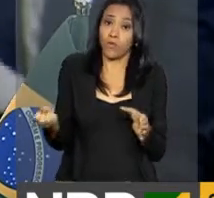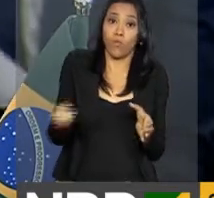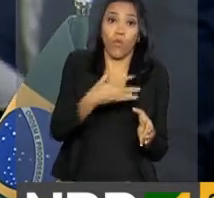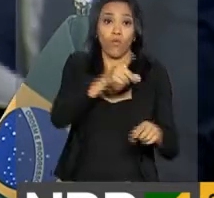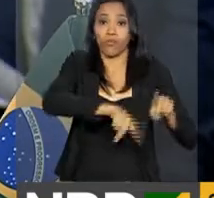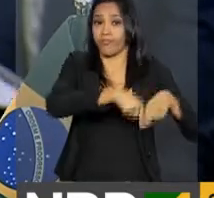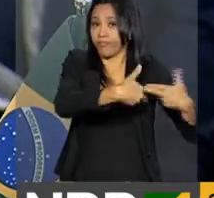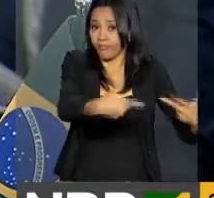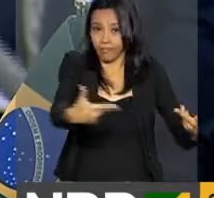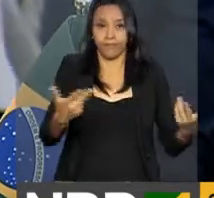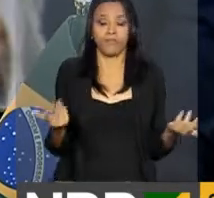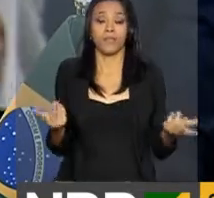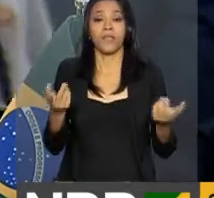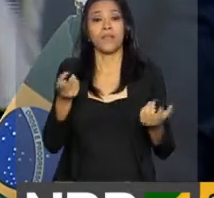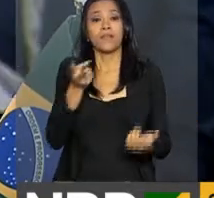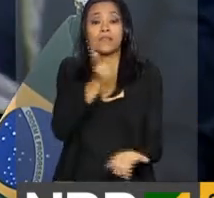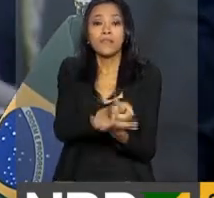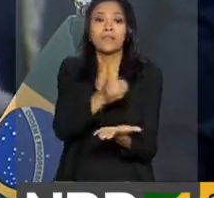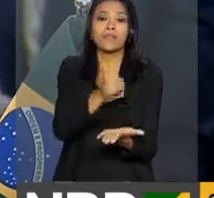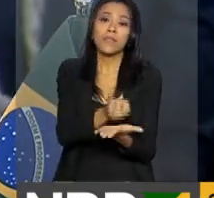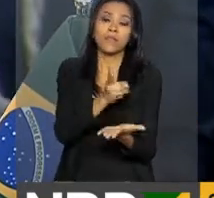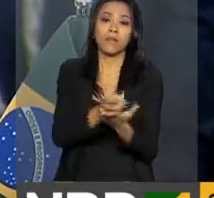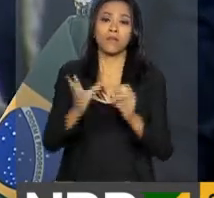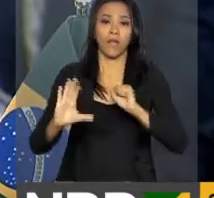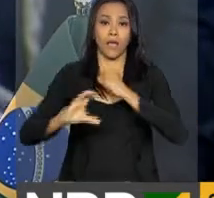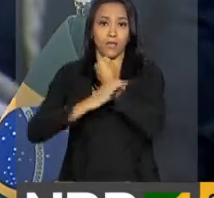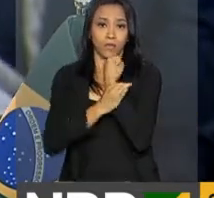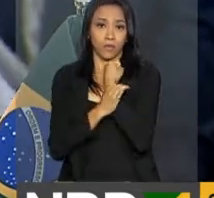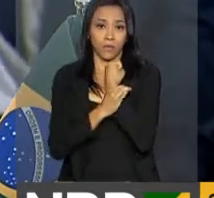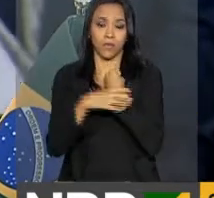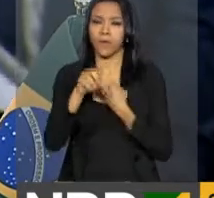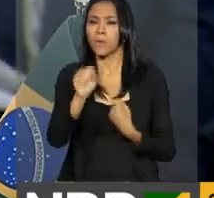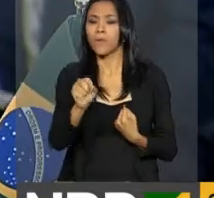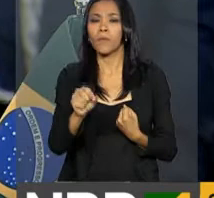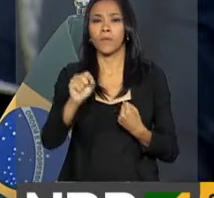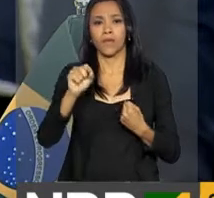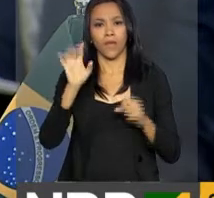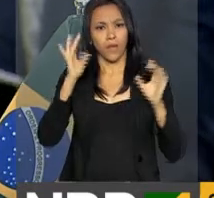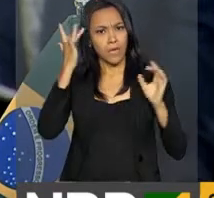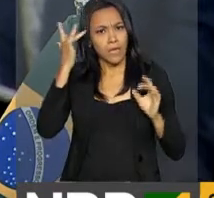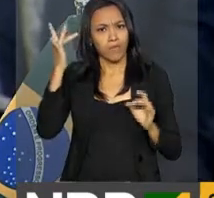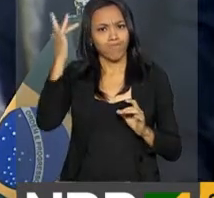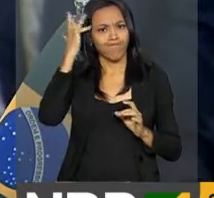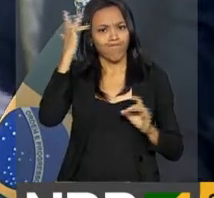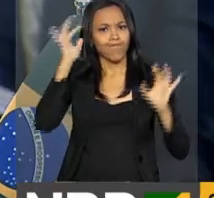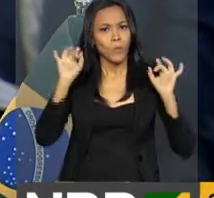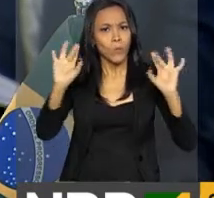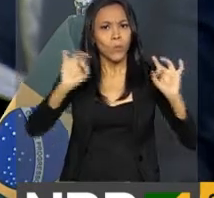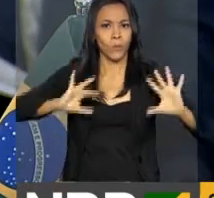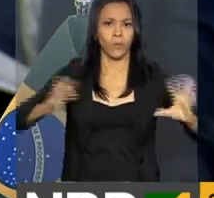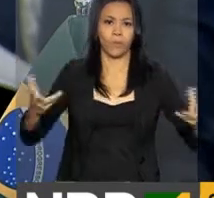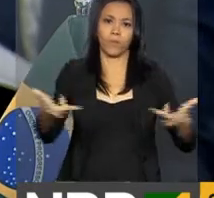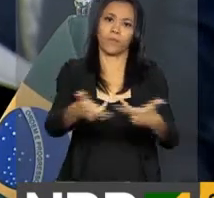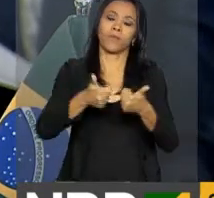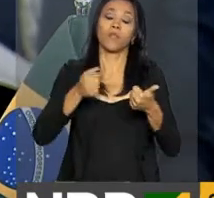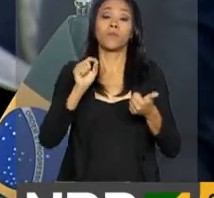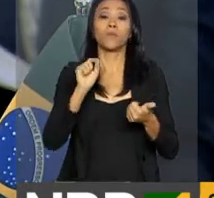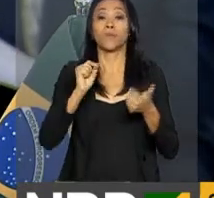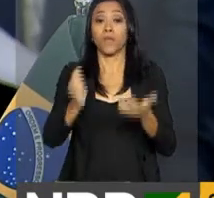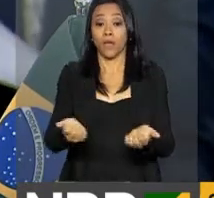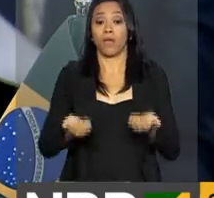que garantir a segurança e a qualidade daquilo que é colocado à